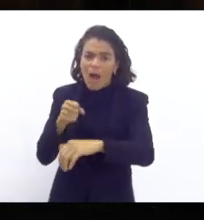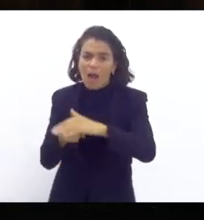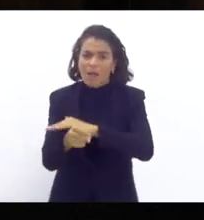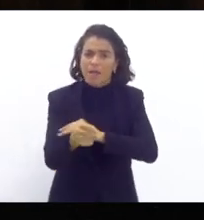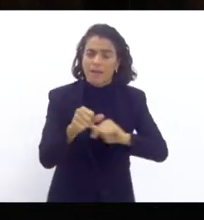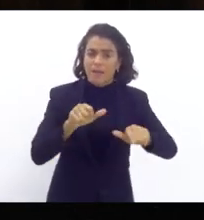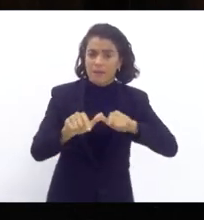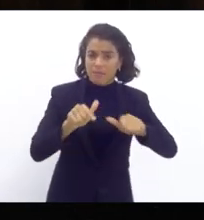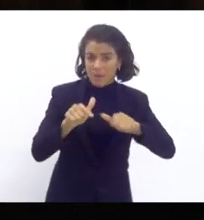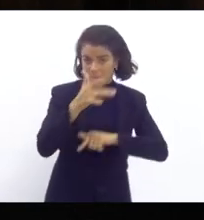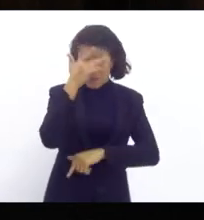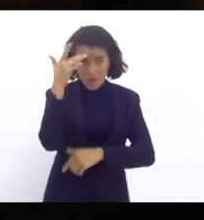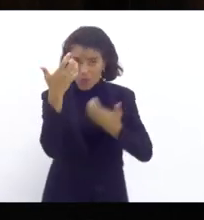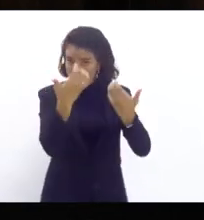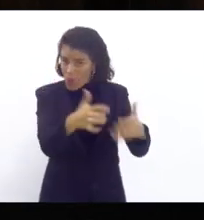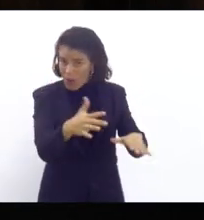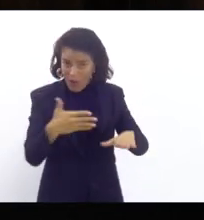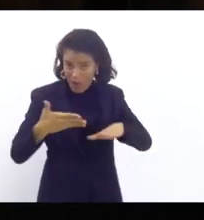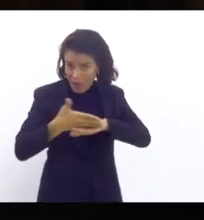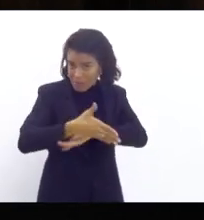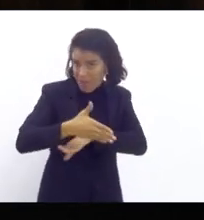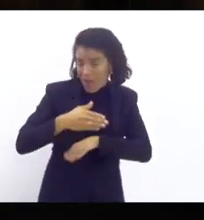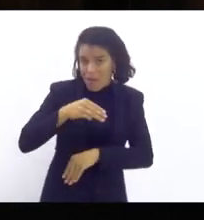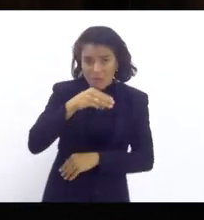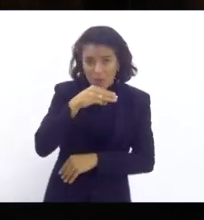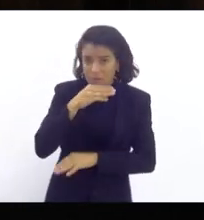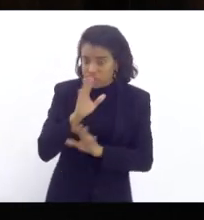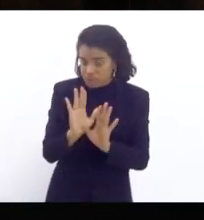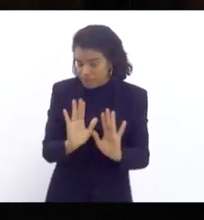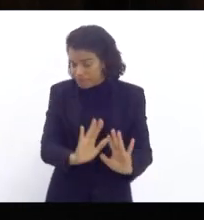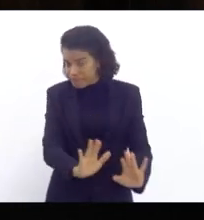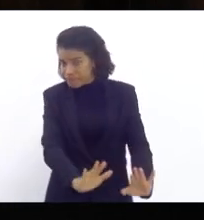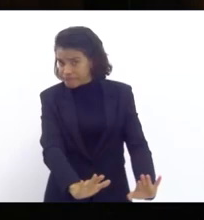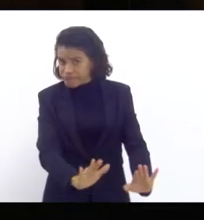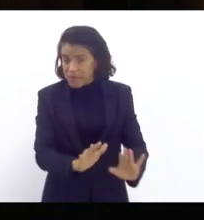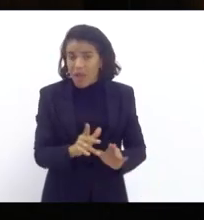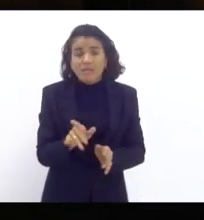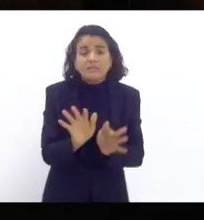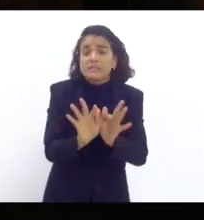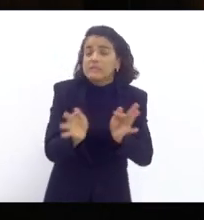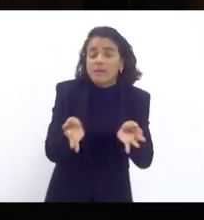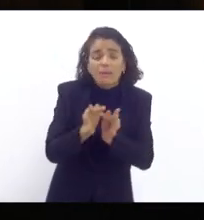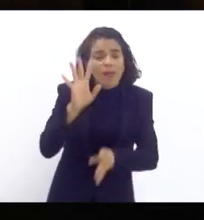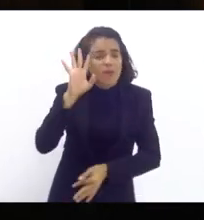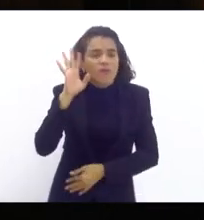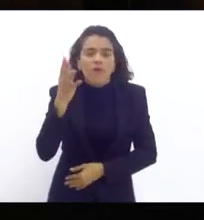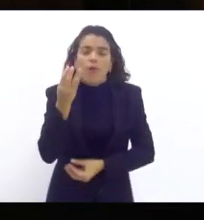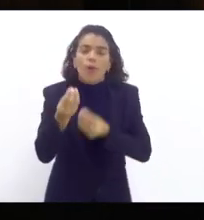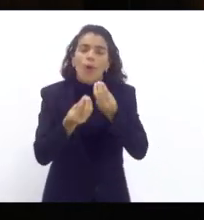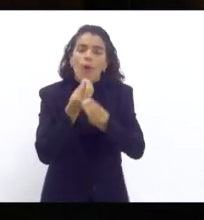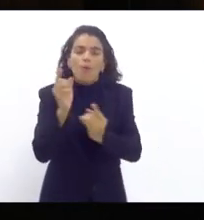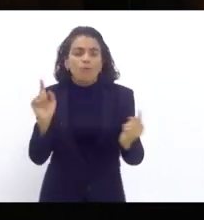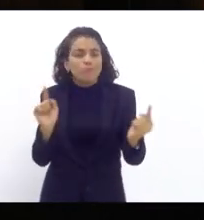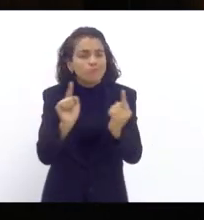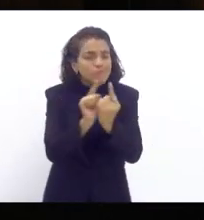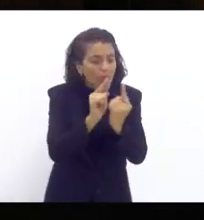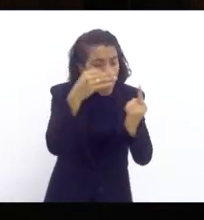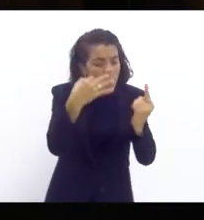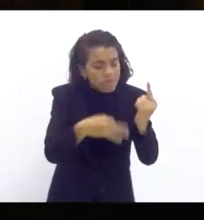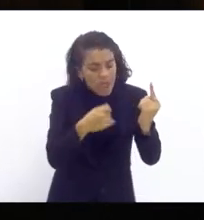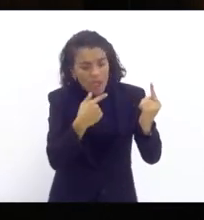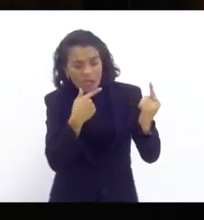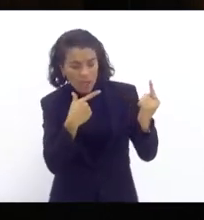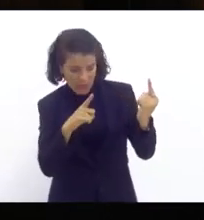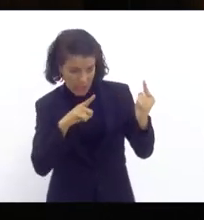querer entrar naquele município. Ali era muito simples, era simplesmente chegar, constatar o fato, ver,